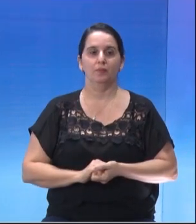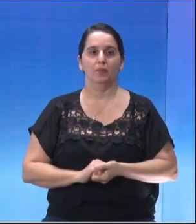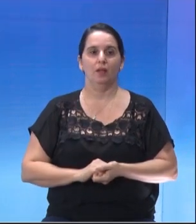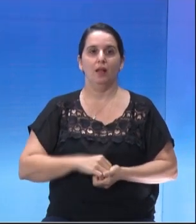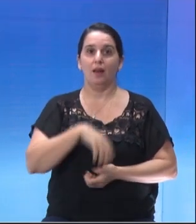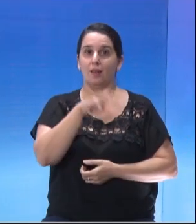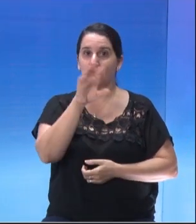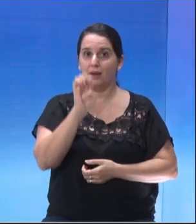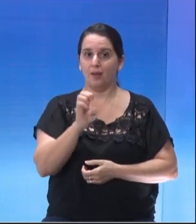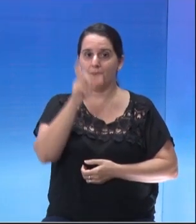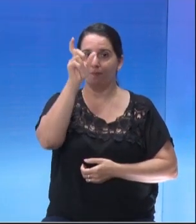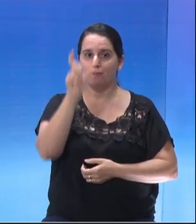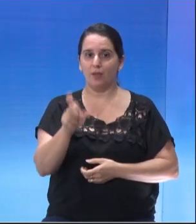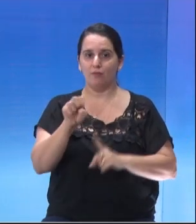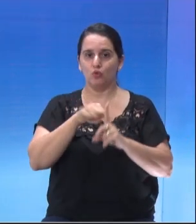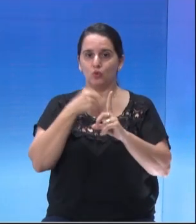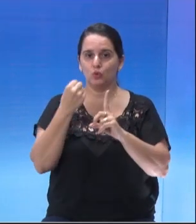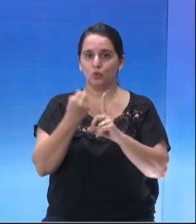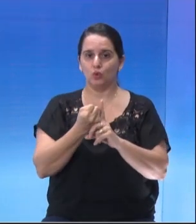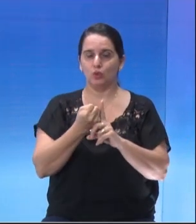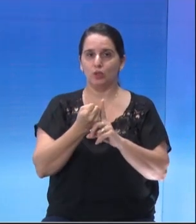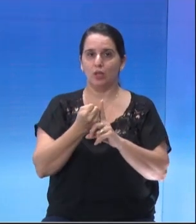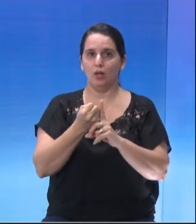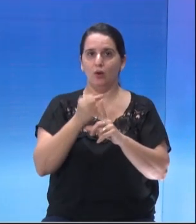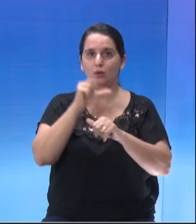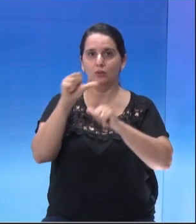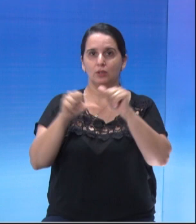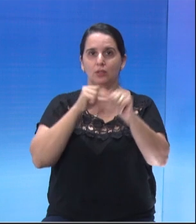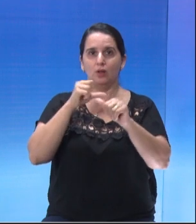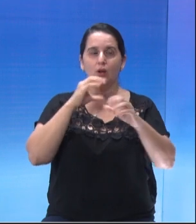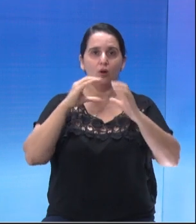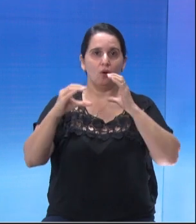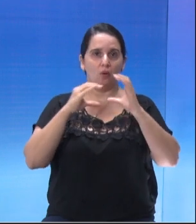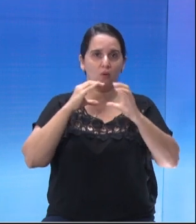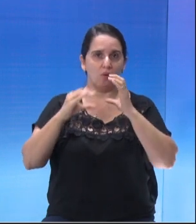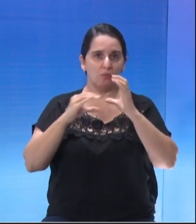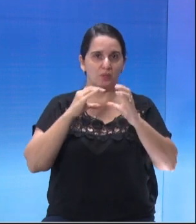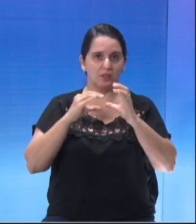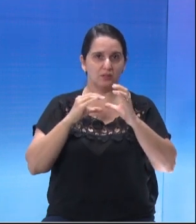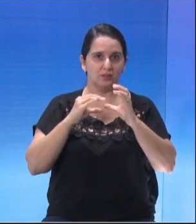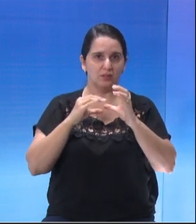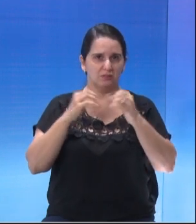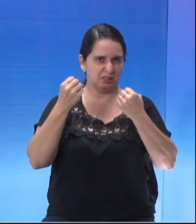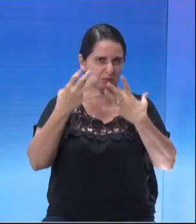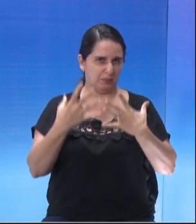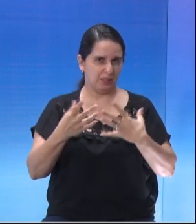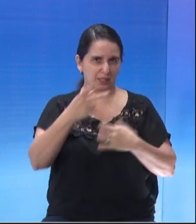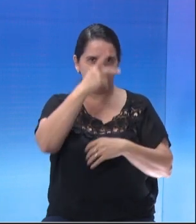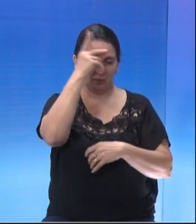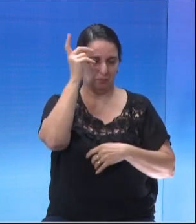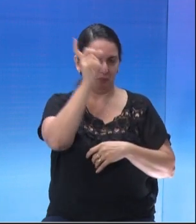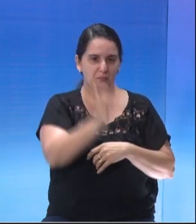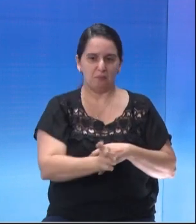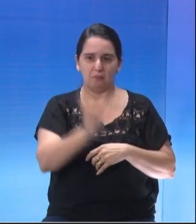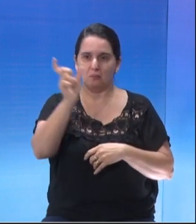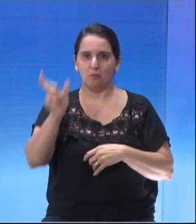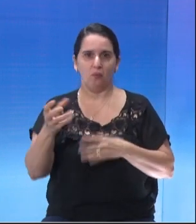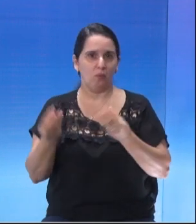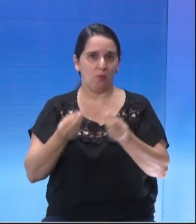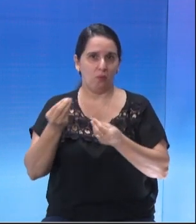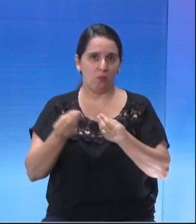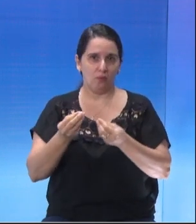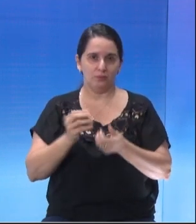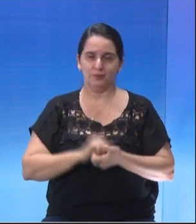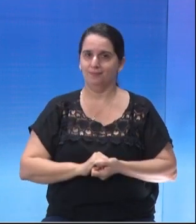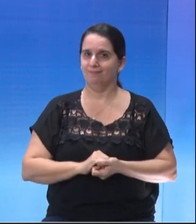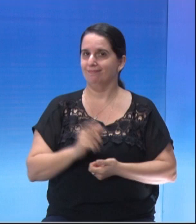Letra E, perfil social dos envolvidos na troca comunicativa. Não fala do perfil social, né, dos envolvidos hoje. Então, gente,